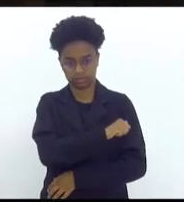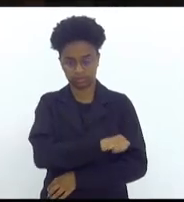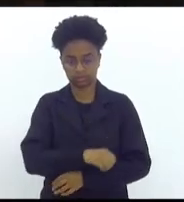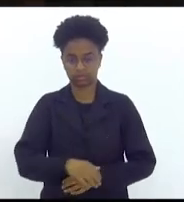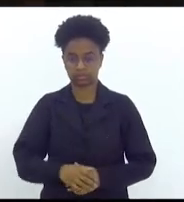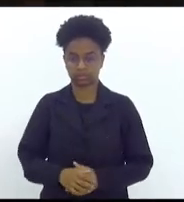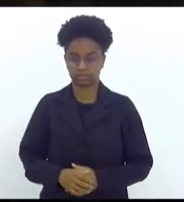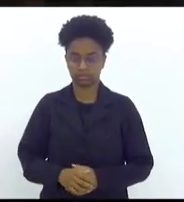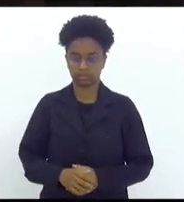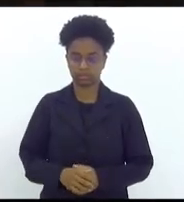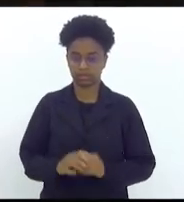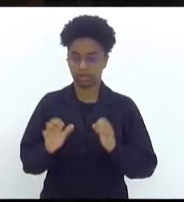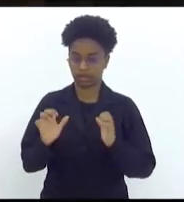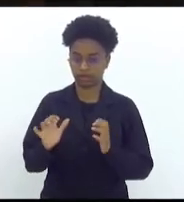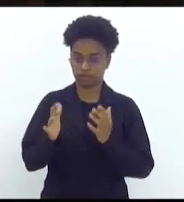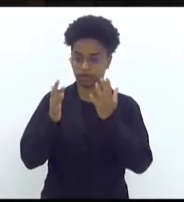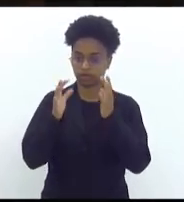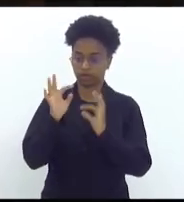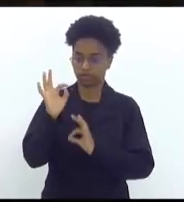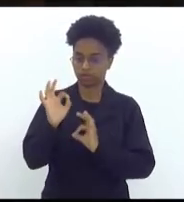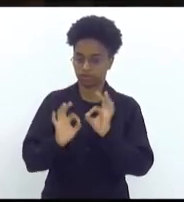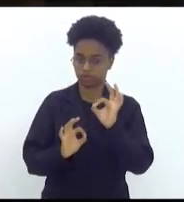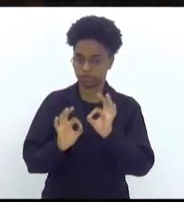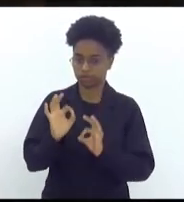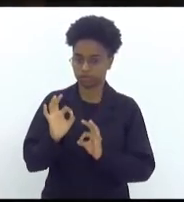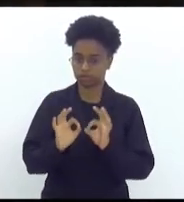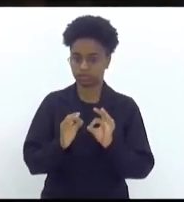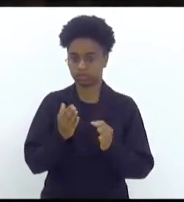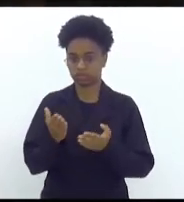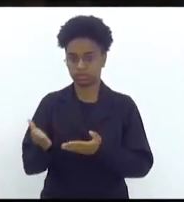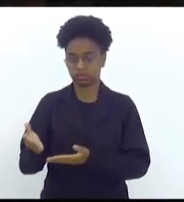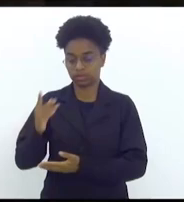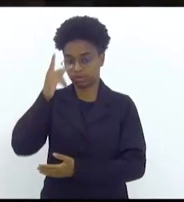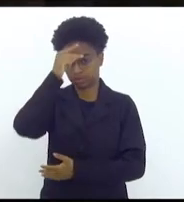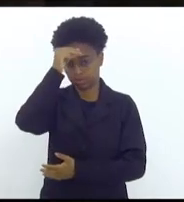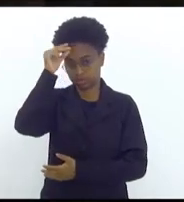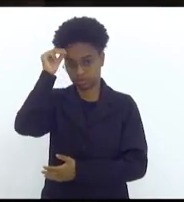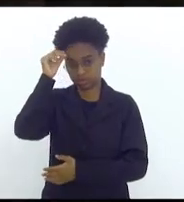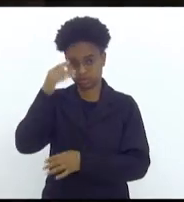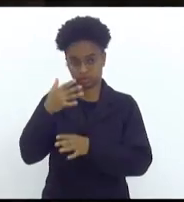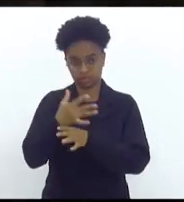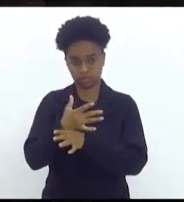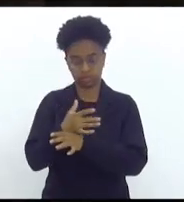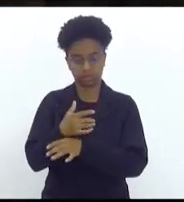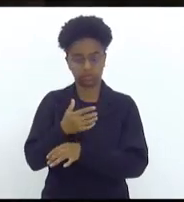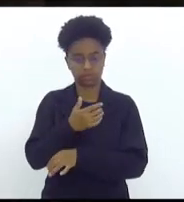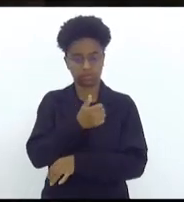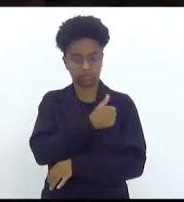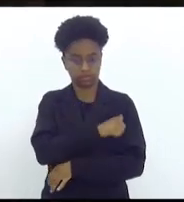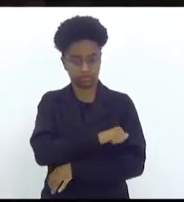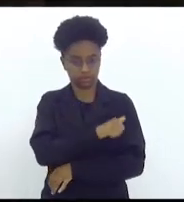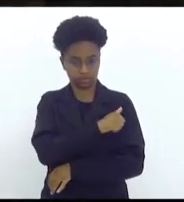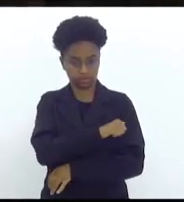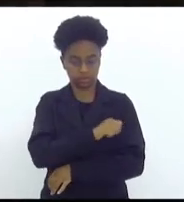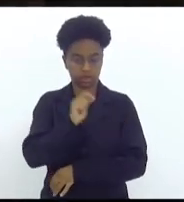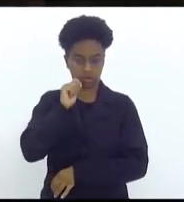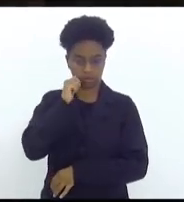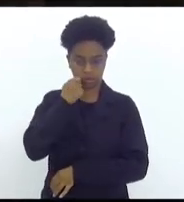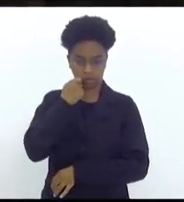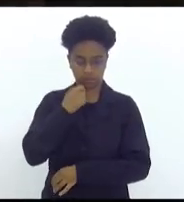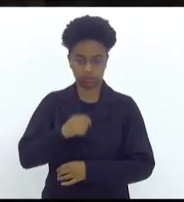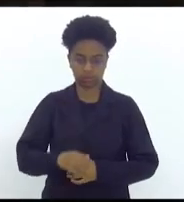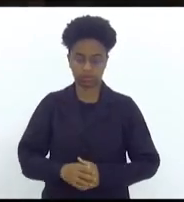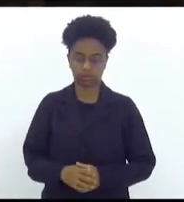evento organizado pelo prefeito da cidade do Rio de Janeiro senhor Eduardo